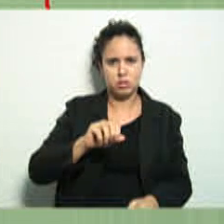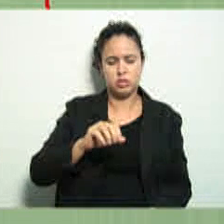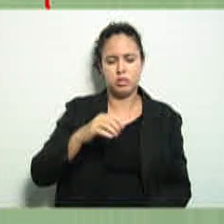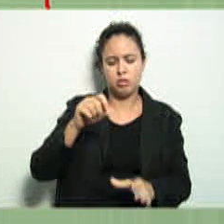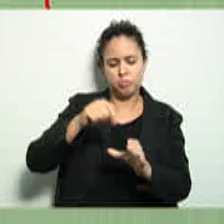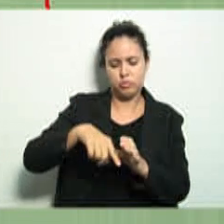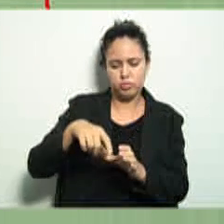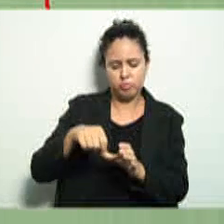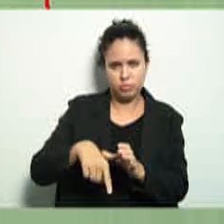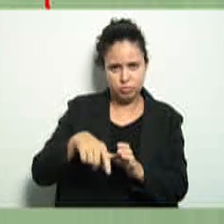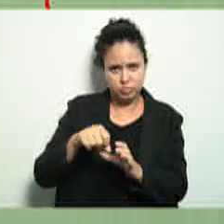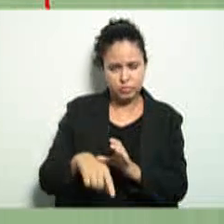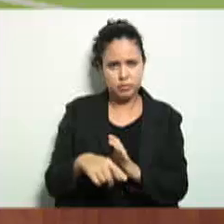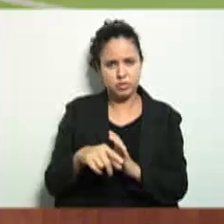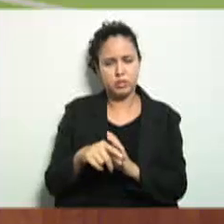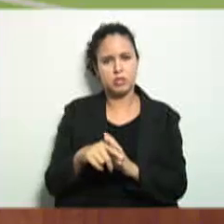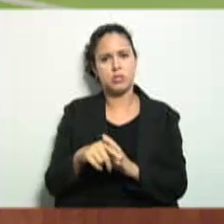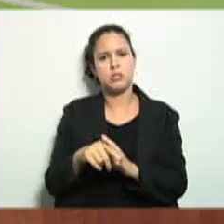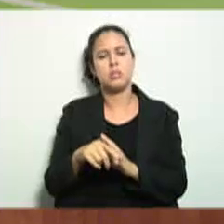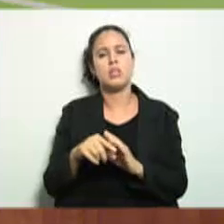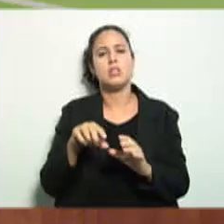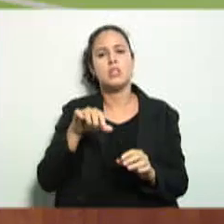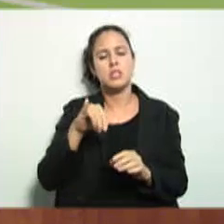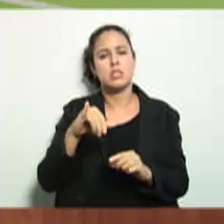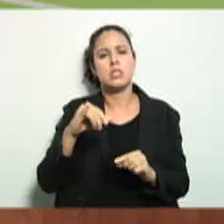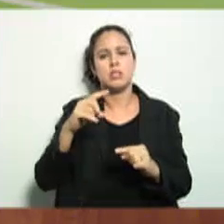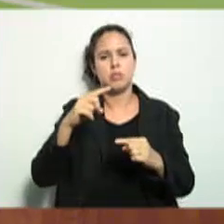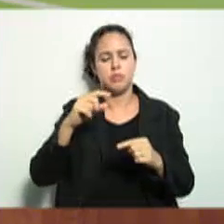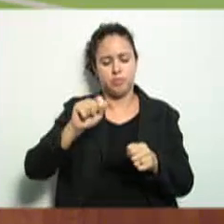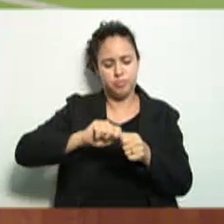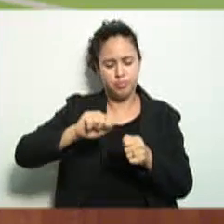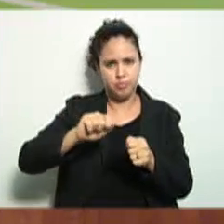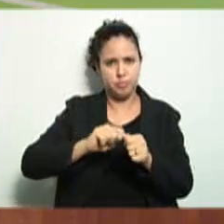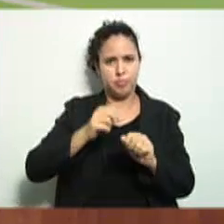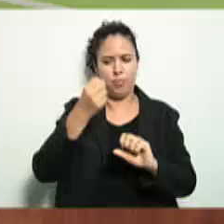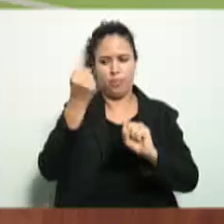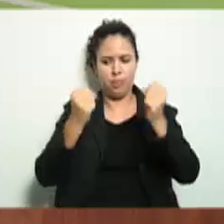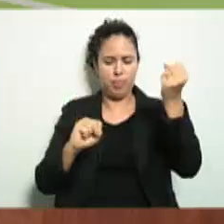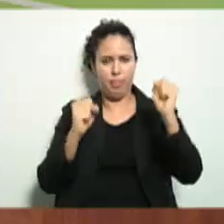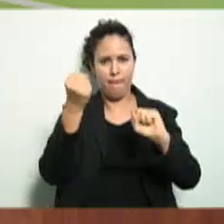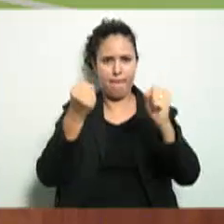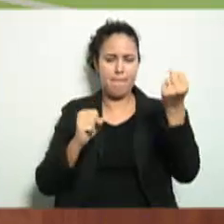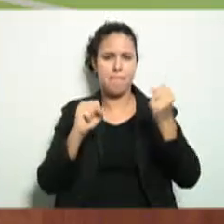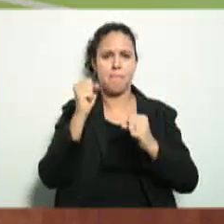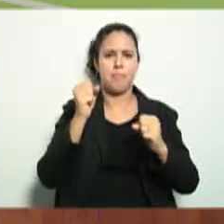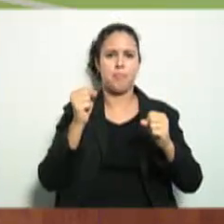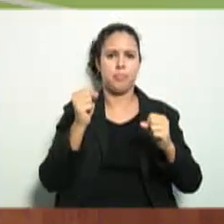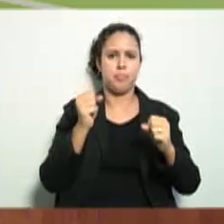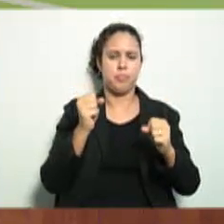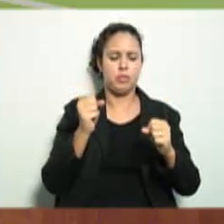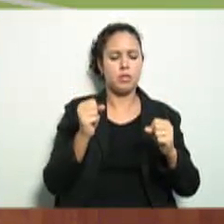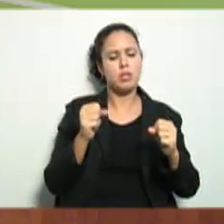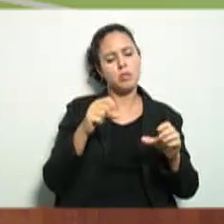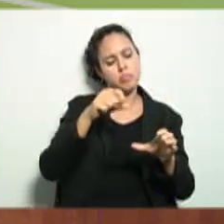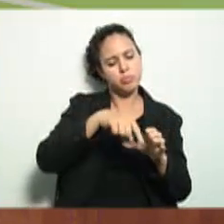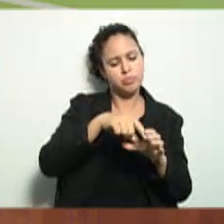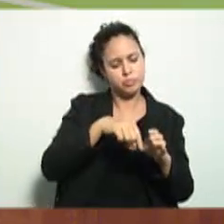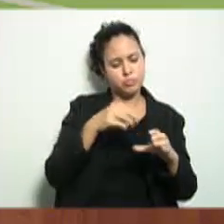fizéssemos ainda aqui no nosso estado, através de indústrias, mini indústria, média indústrias, o beneficiamento desses